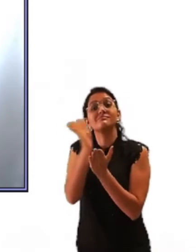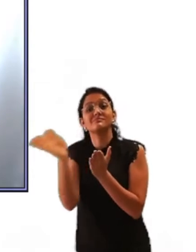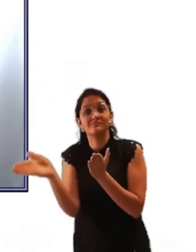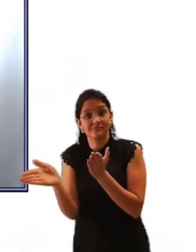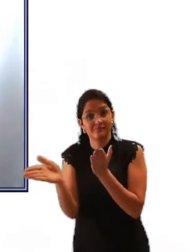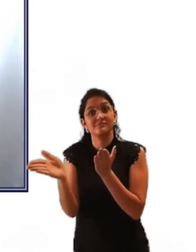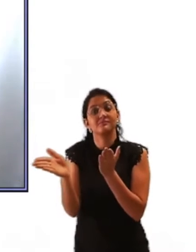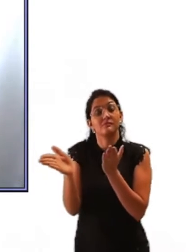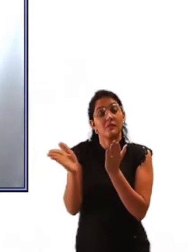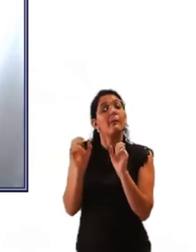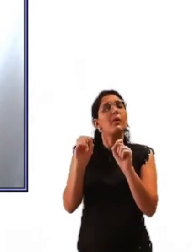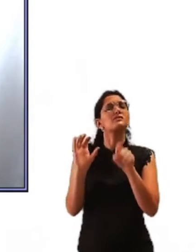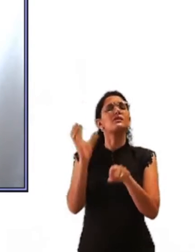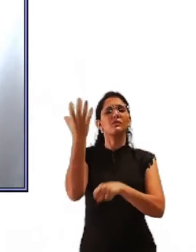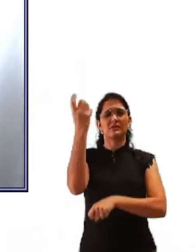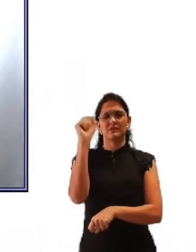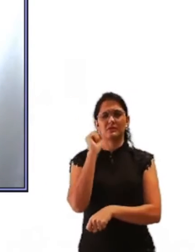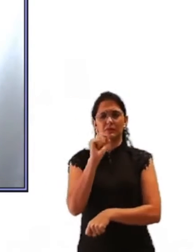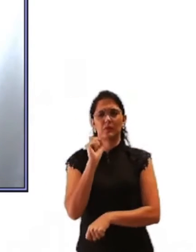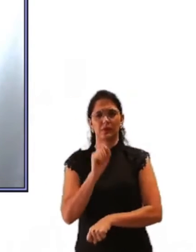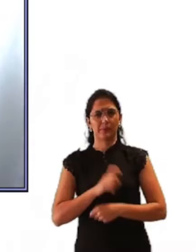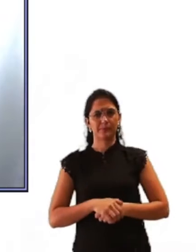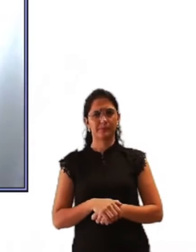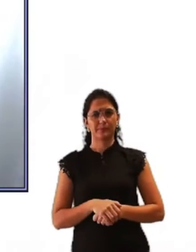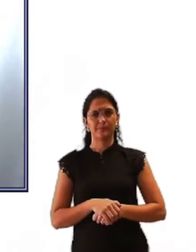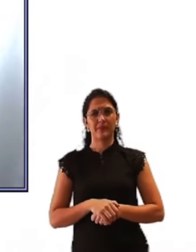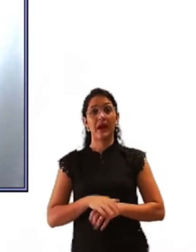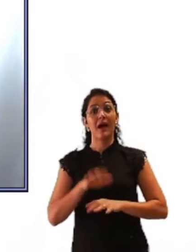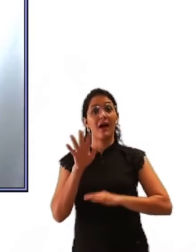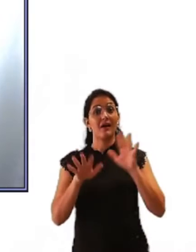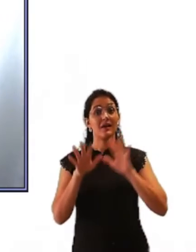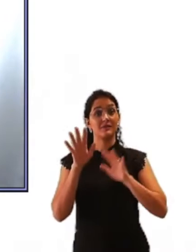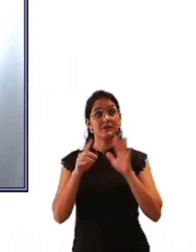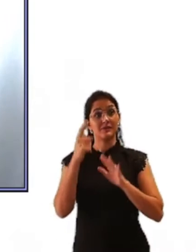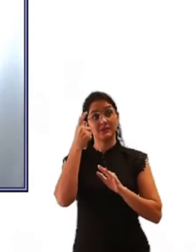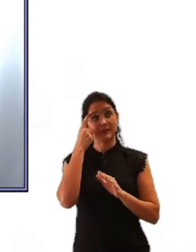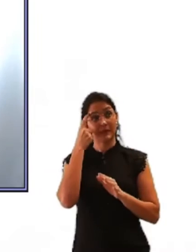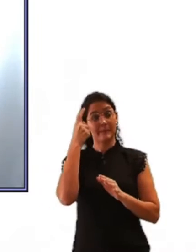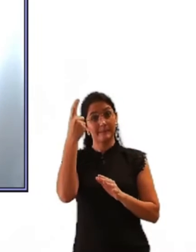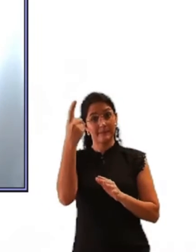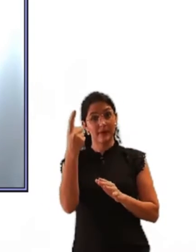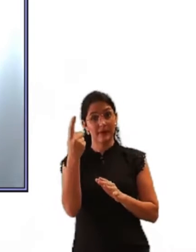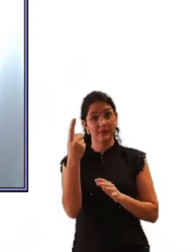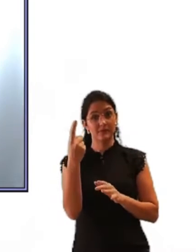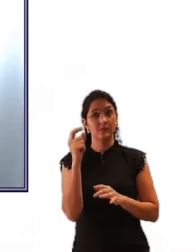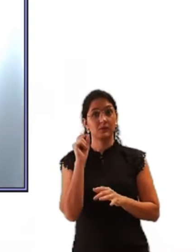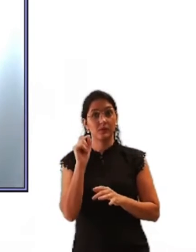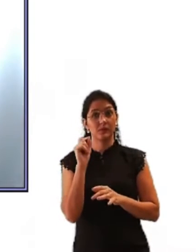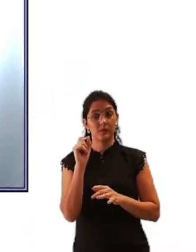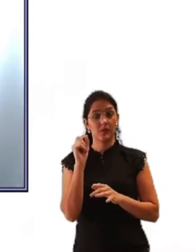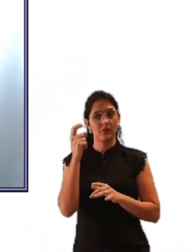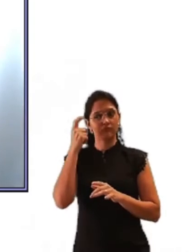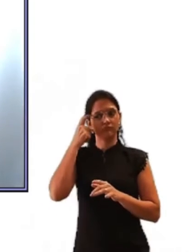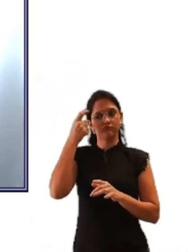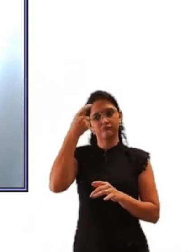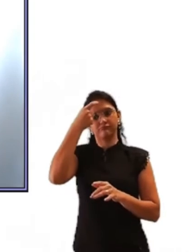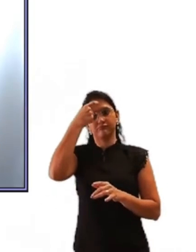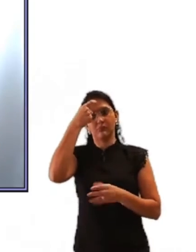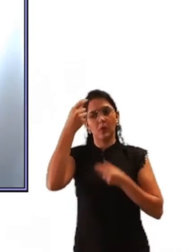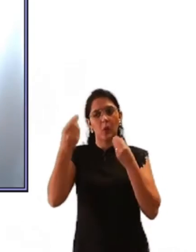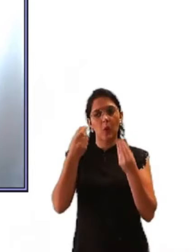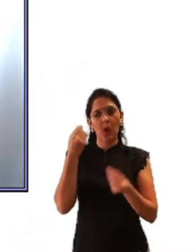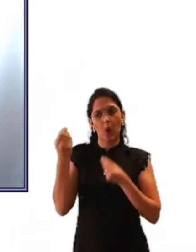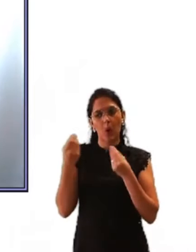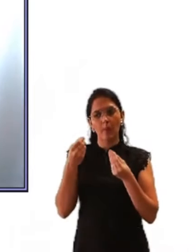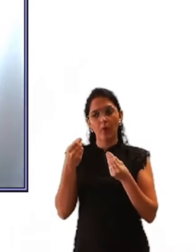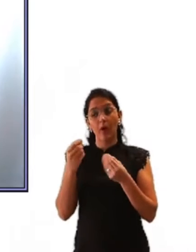pode acontecer? De se formar aquela heurística, aquele atalho mental, mas isso gerar